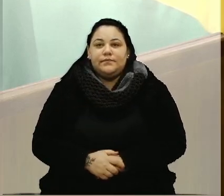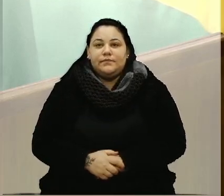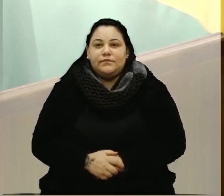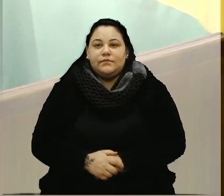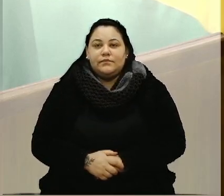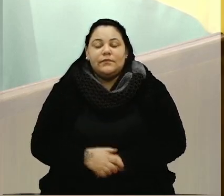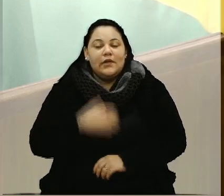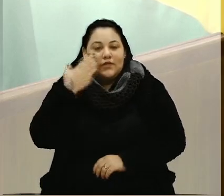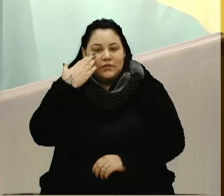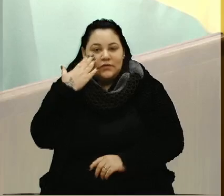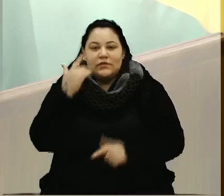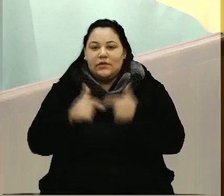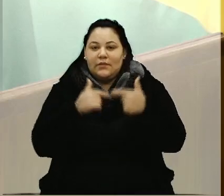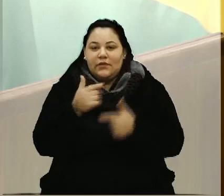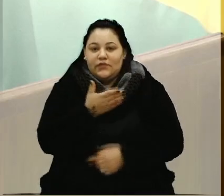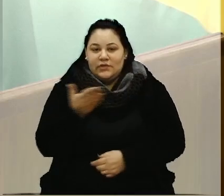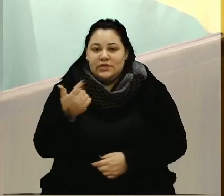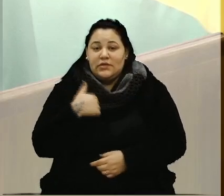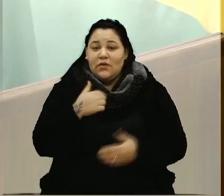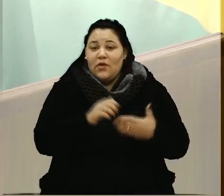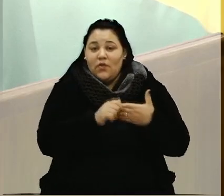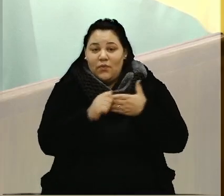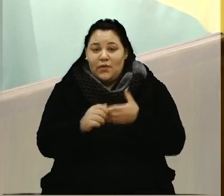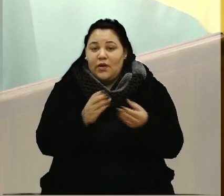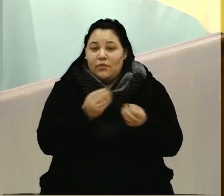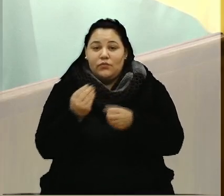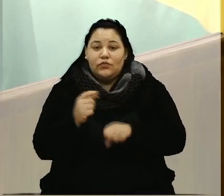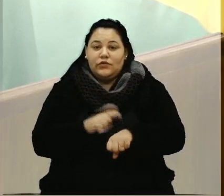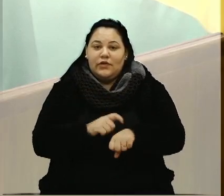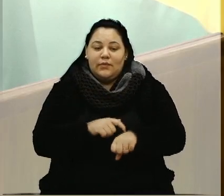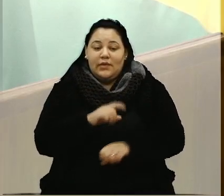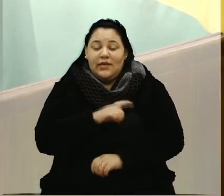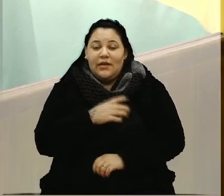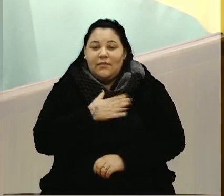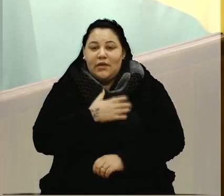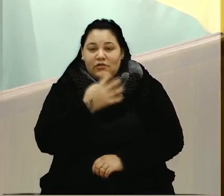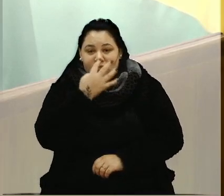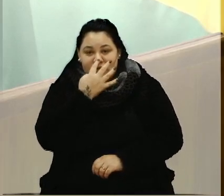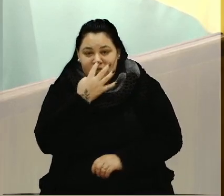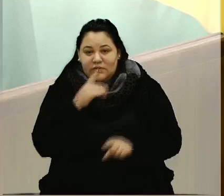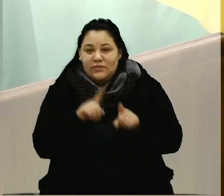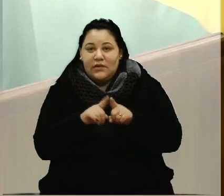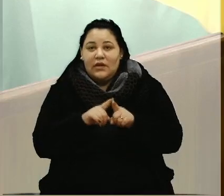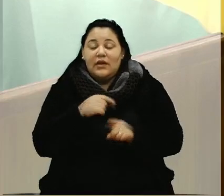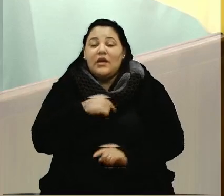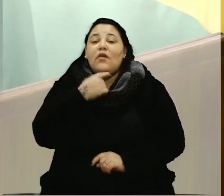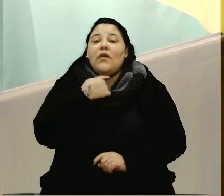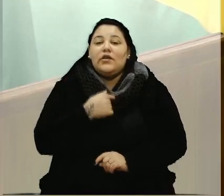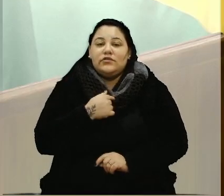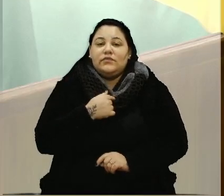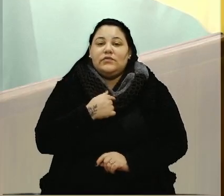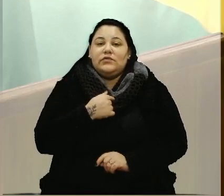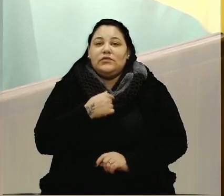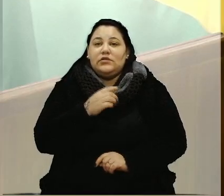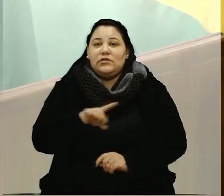Sei do trabalho de vocês, acompanho há muitos anos, tenho minha admiração. Eu acho que o desejo de que Deus